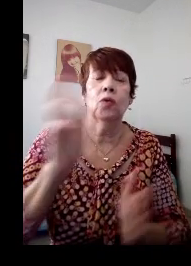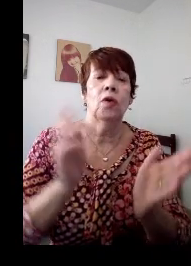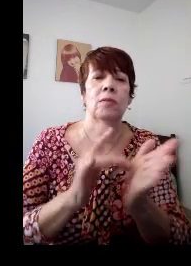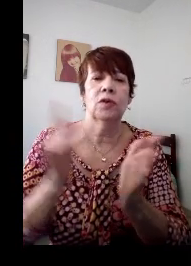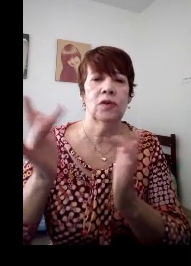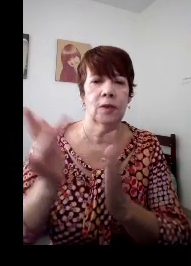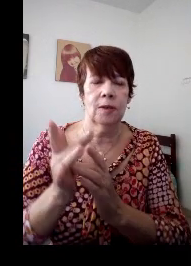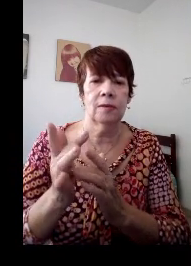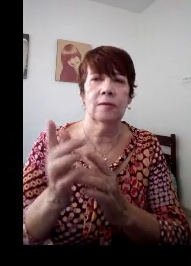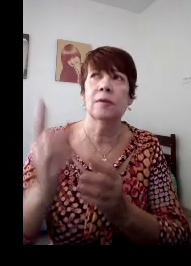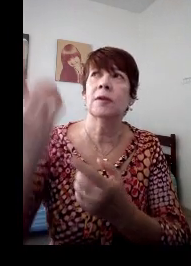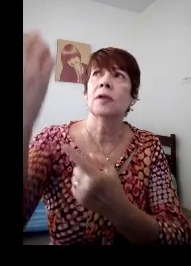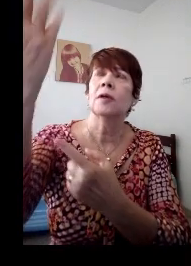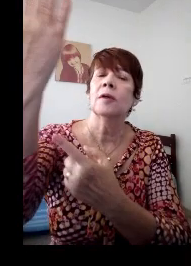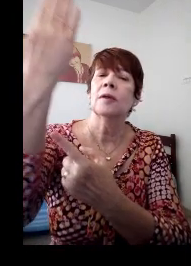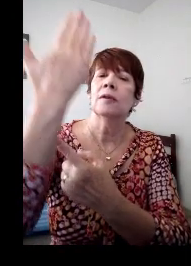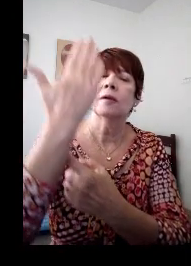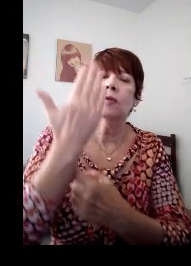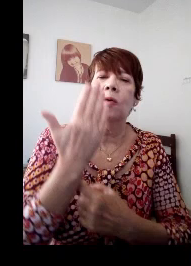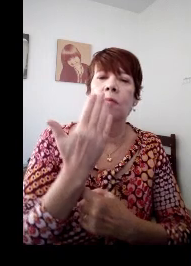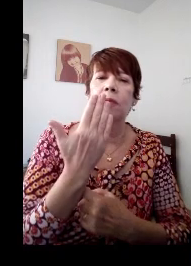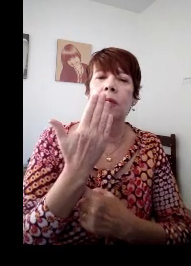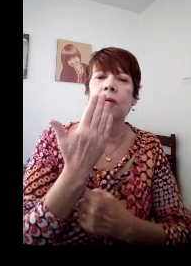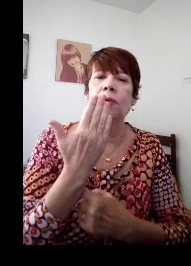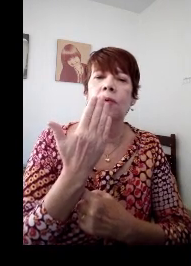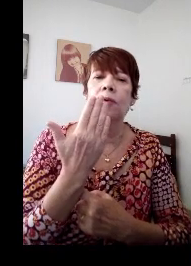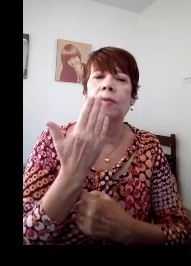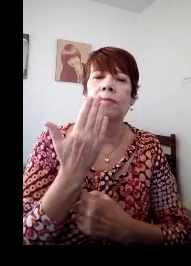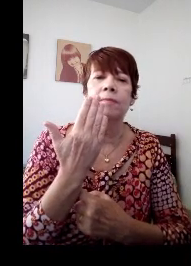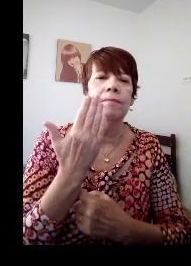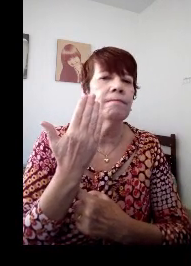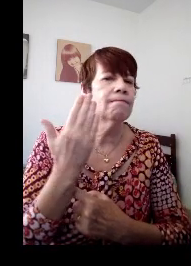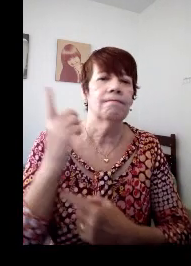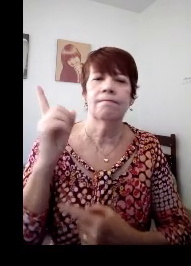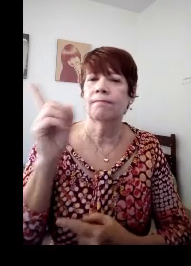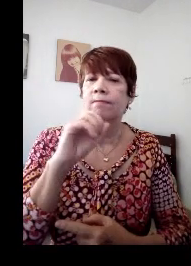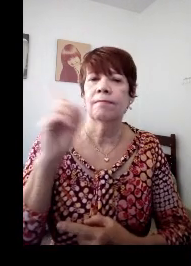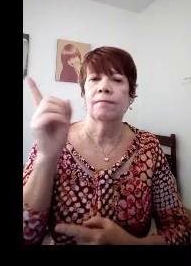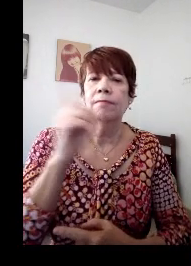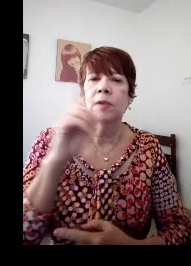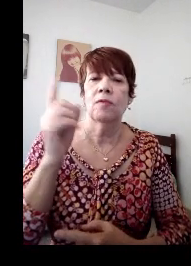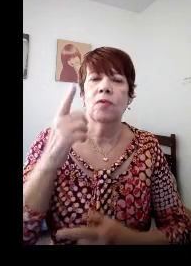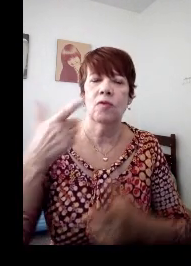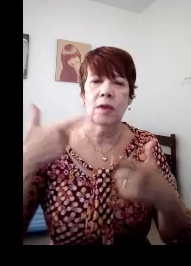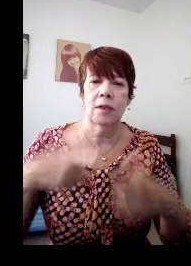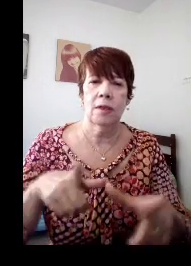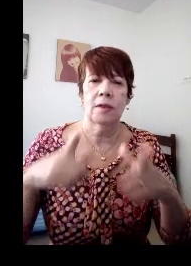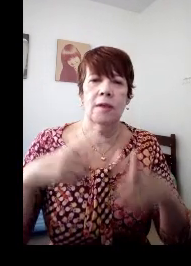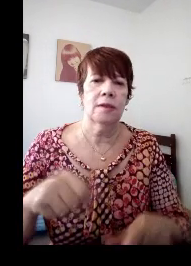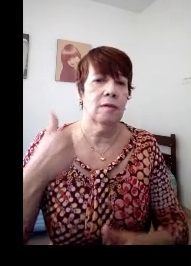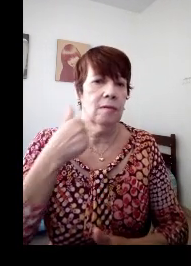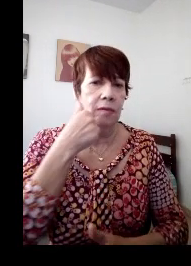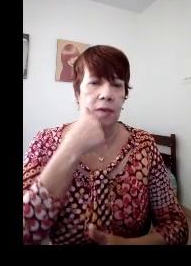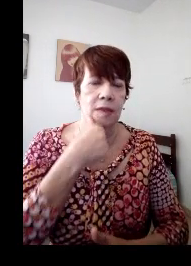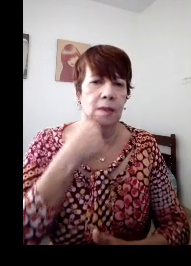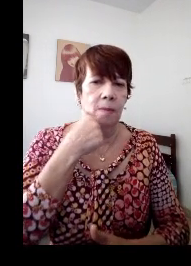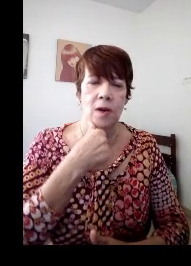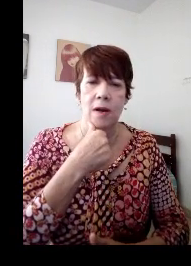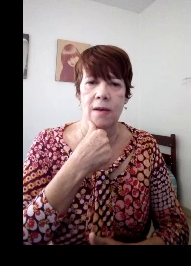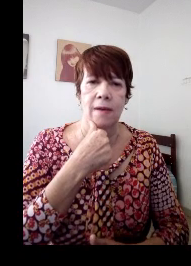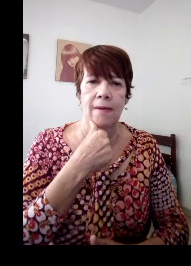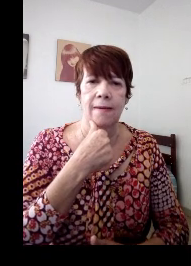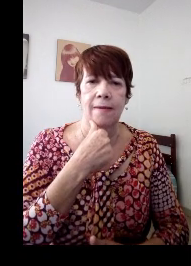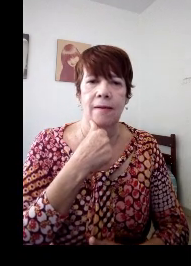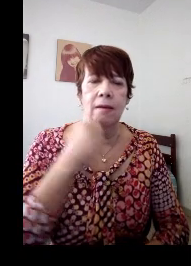de Deus, Deus está comigo e eu não vou pecar. Essa mulher não